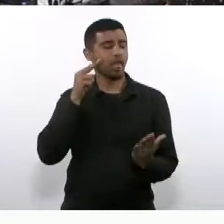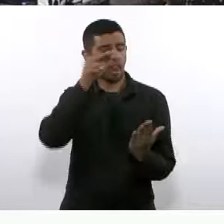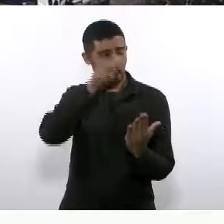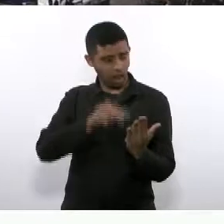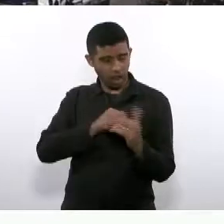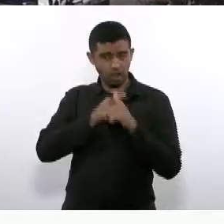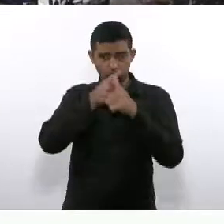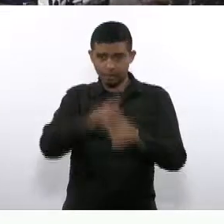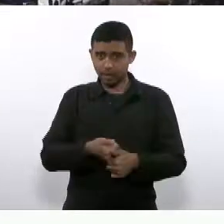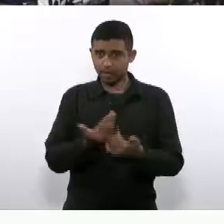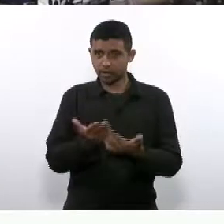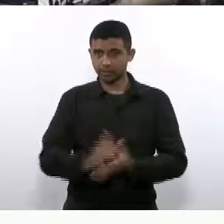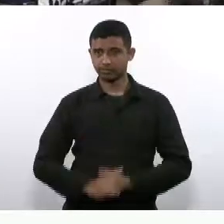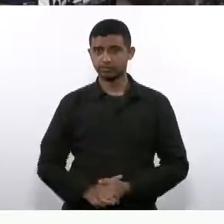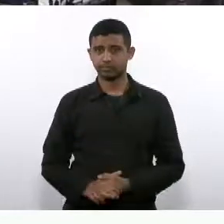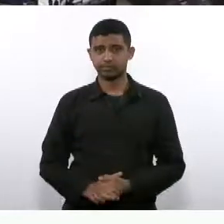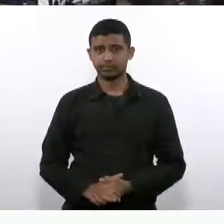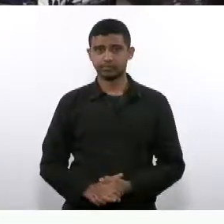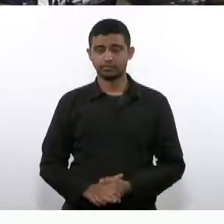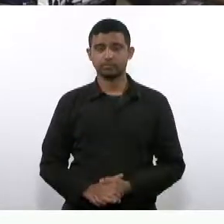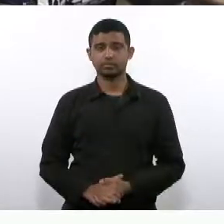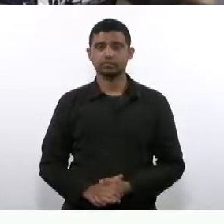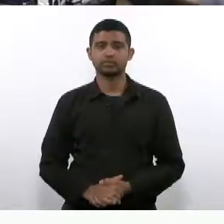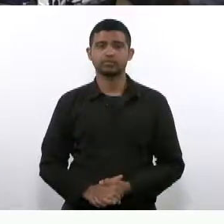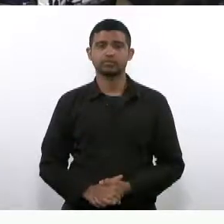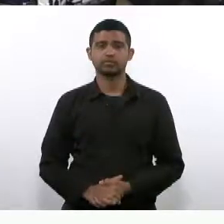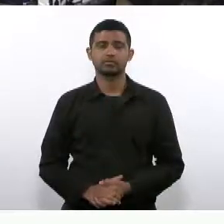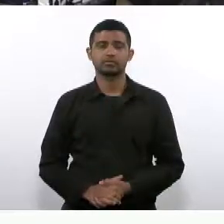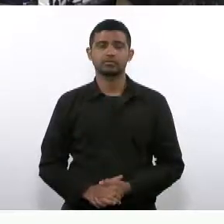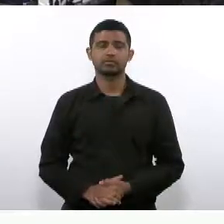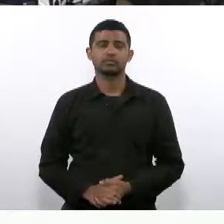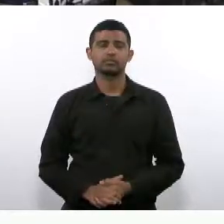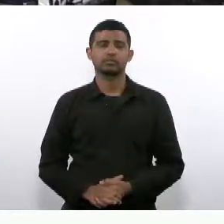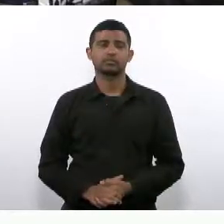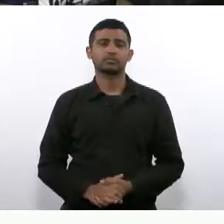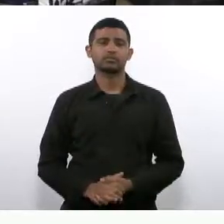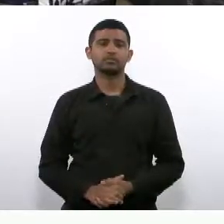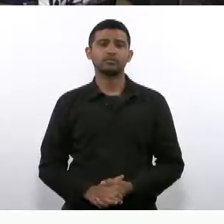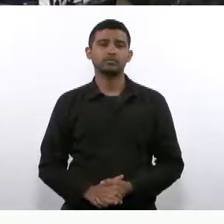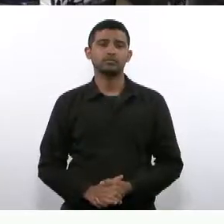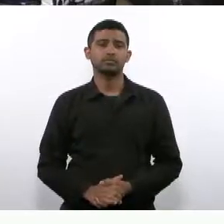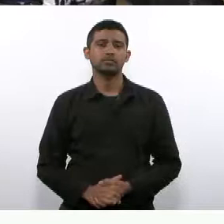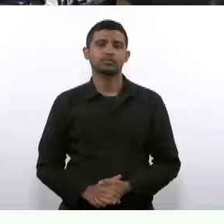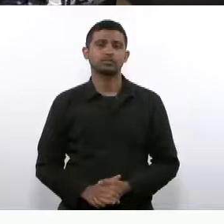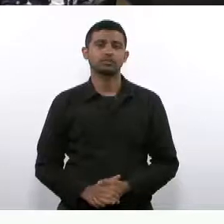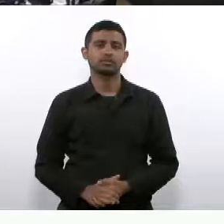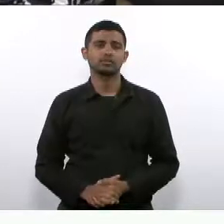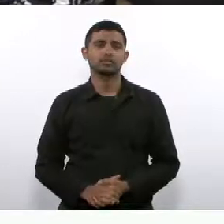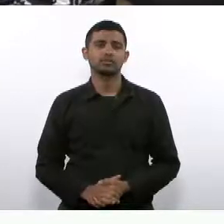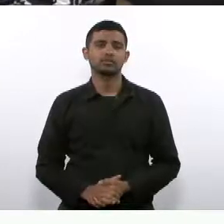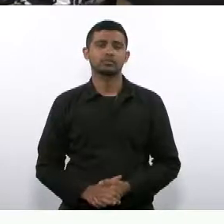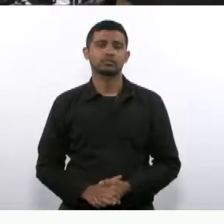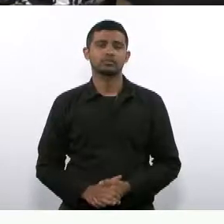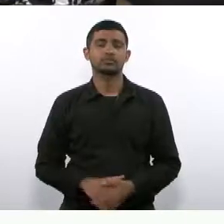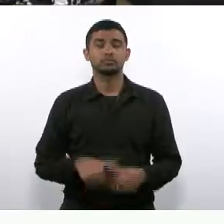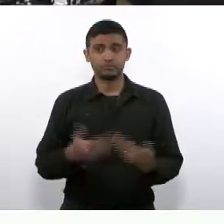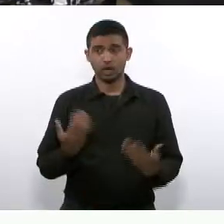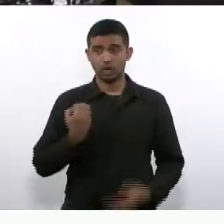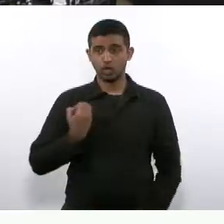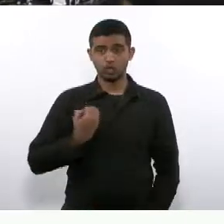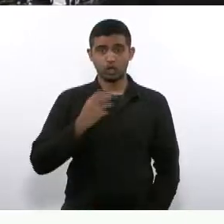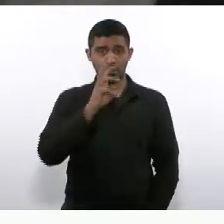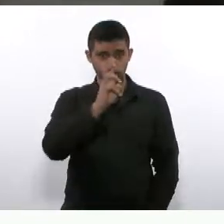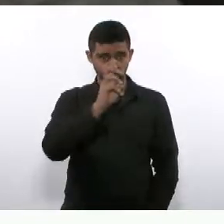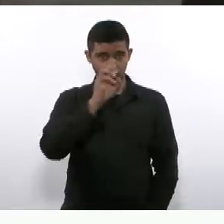leitura. Não, pode falar que eu coloco aí. O André coloca. Pode falar. Então, 506 e